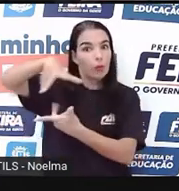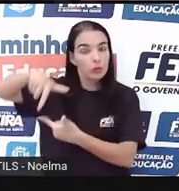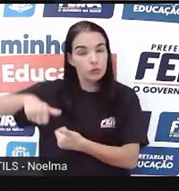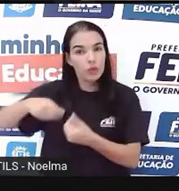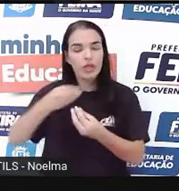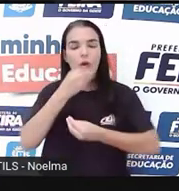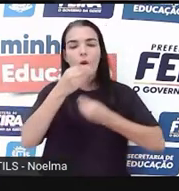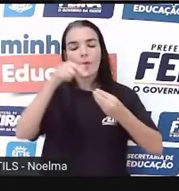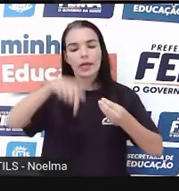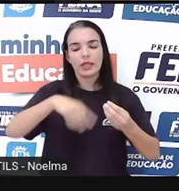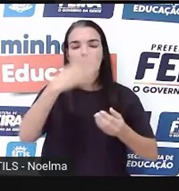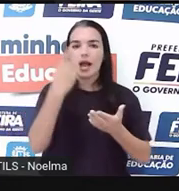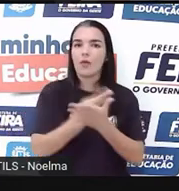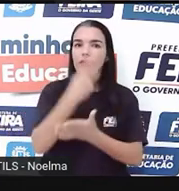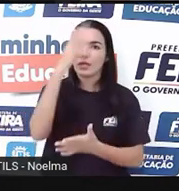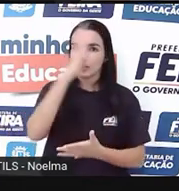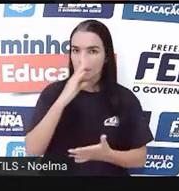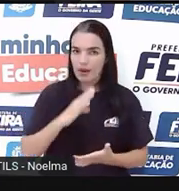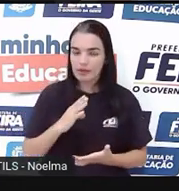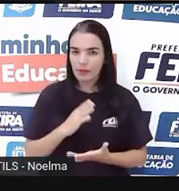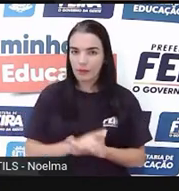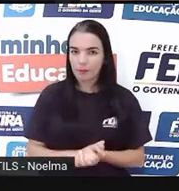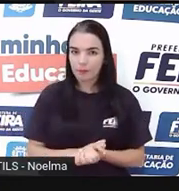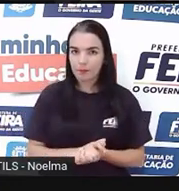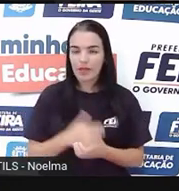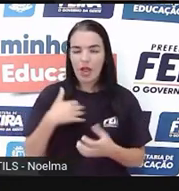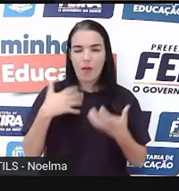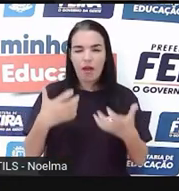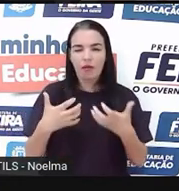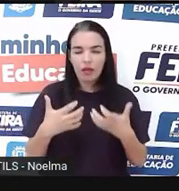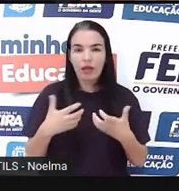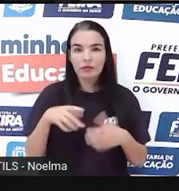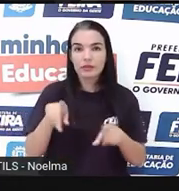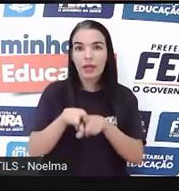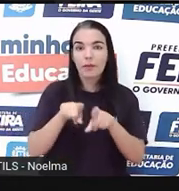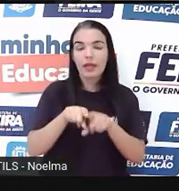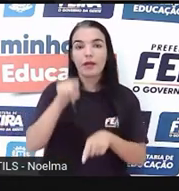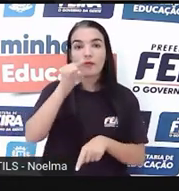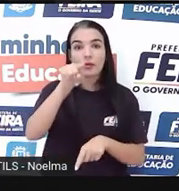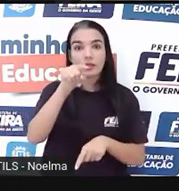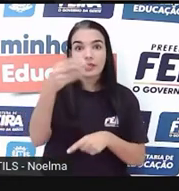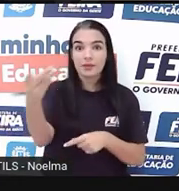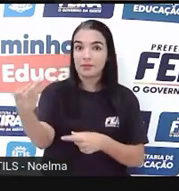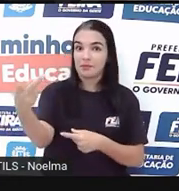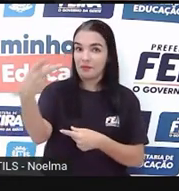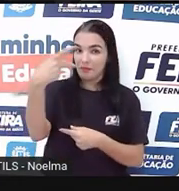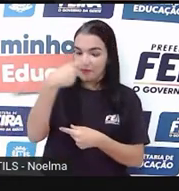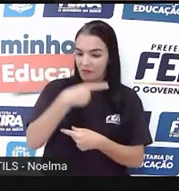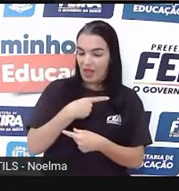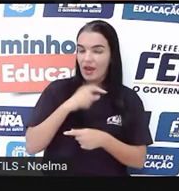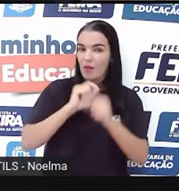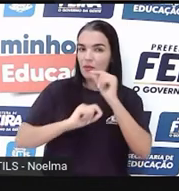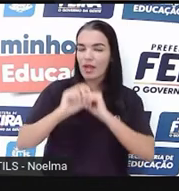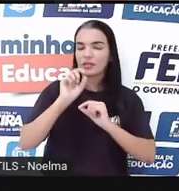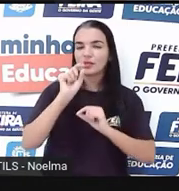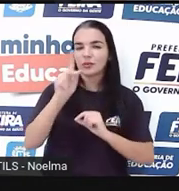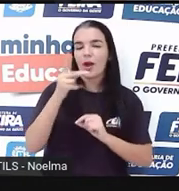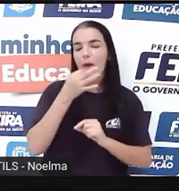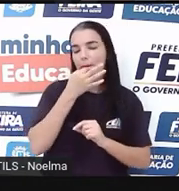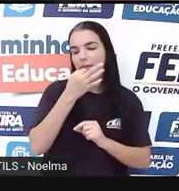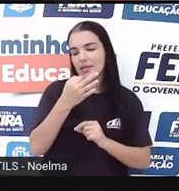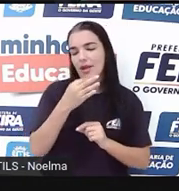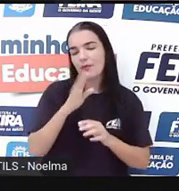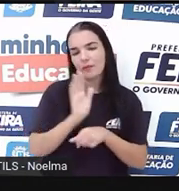como acontece aqui em nosso país. Eu quero que vocês também me digam qual é a sua opinião sobre o